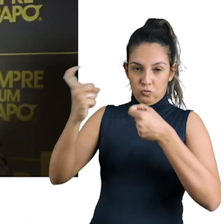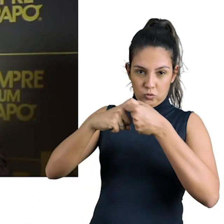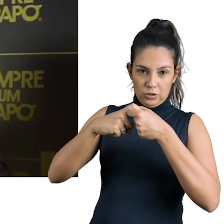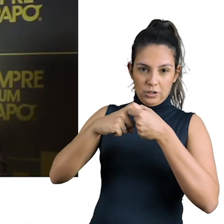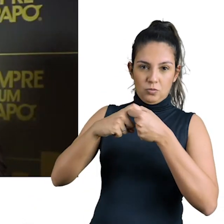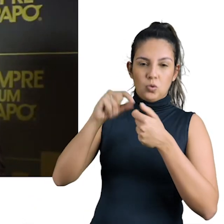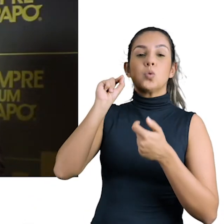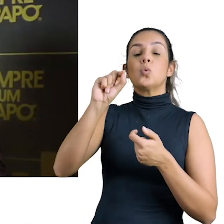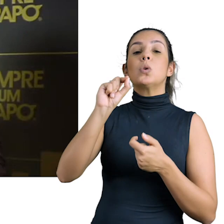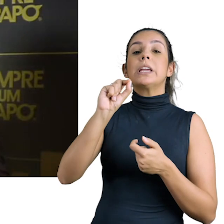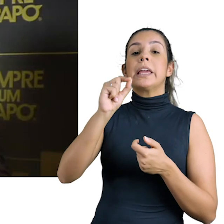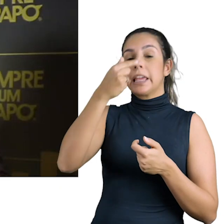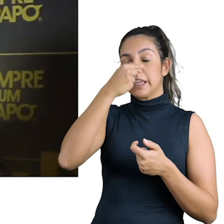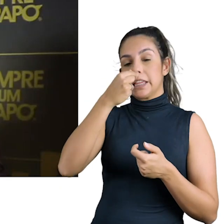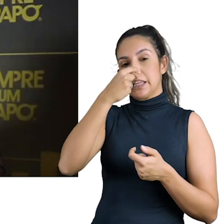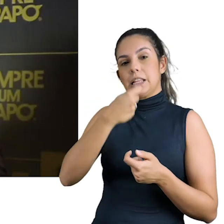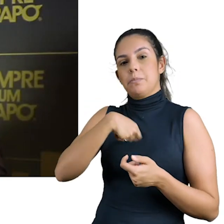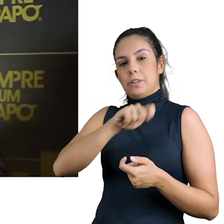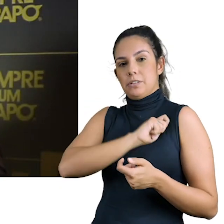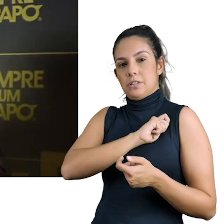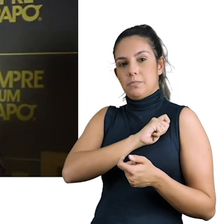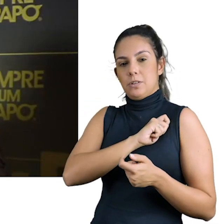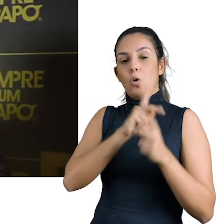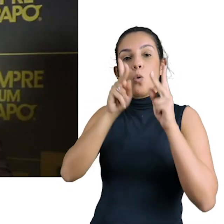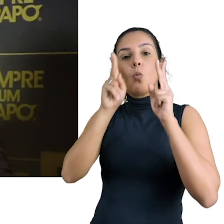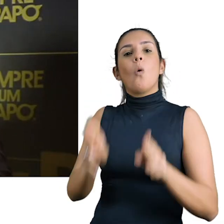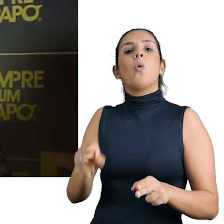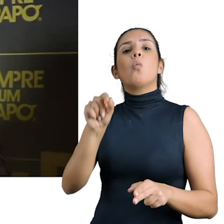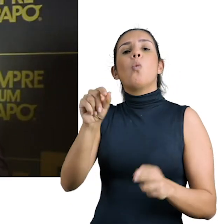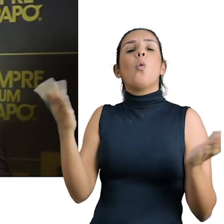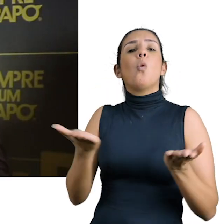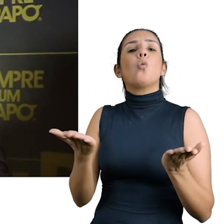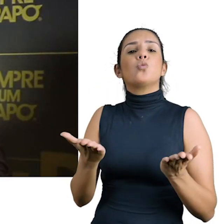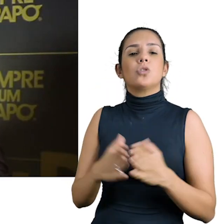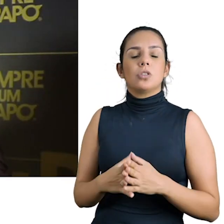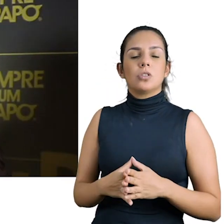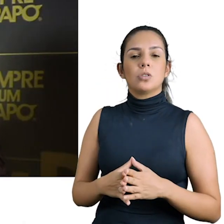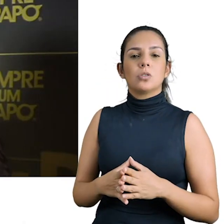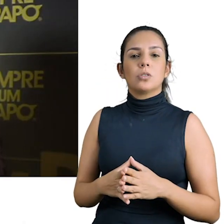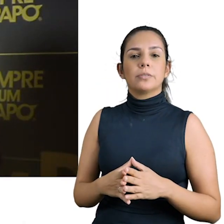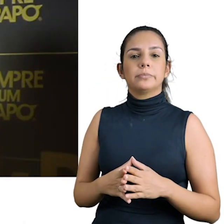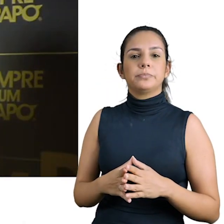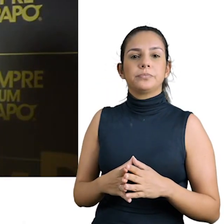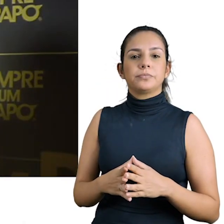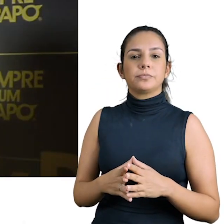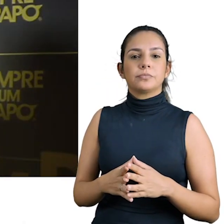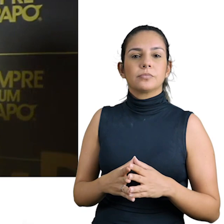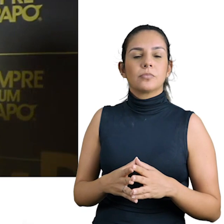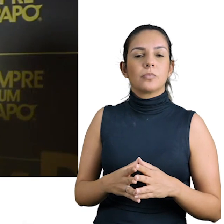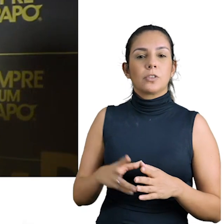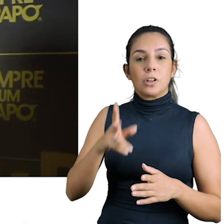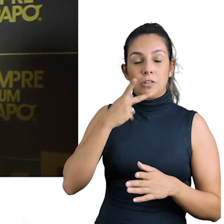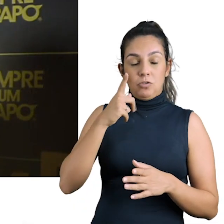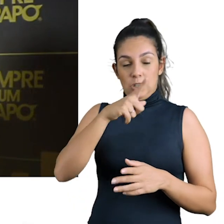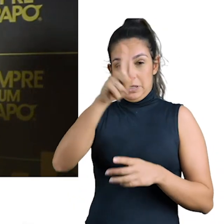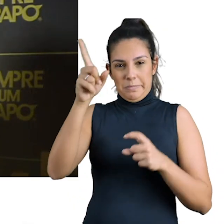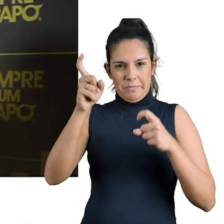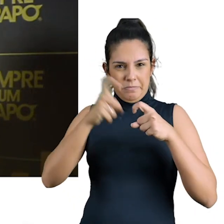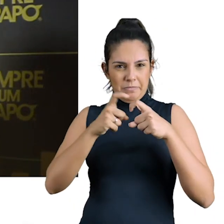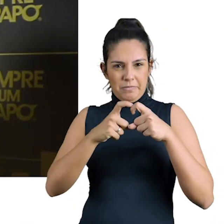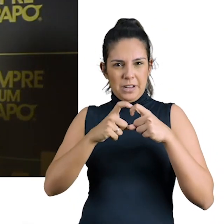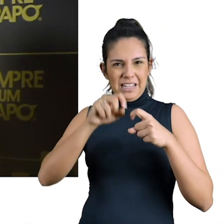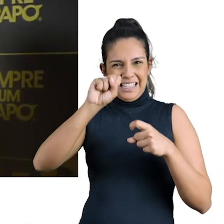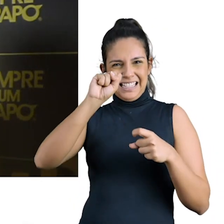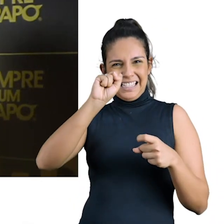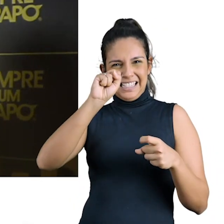Voltando ao que foi e o que pode ser aplicado hoje. Hoje, principalmente, né, Lília, quando as autoridades sanitárias estão nesse